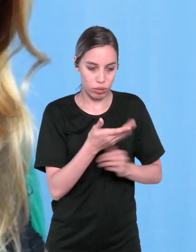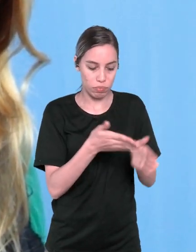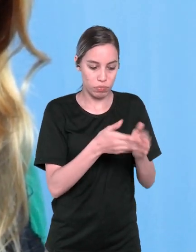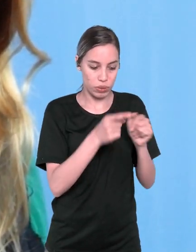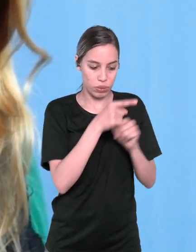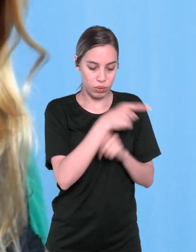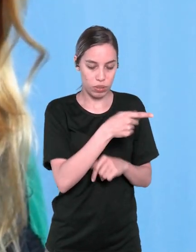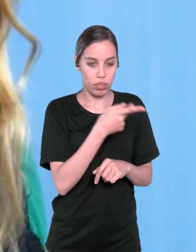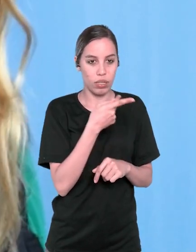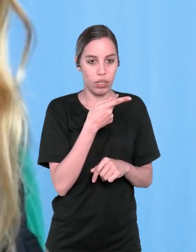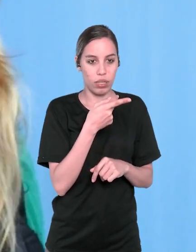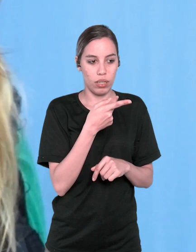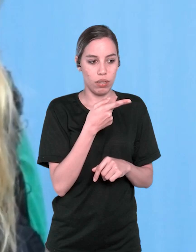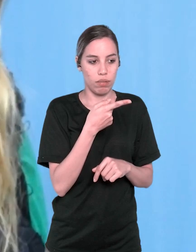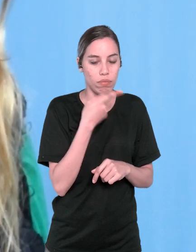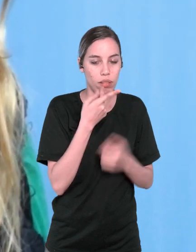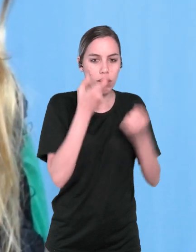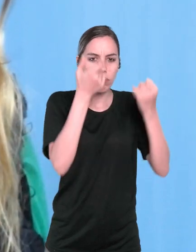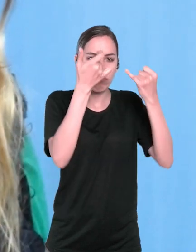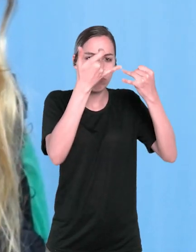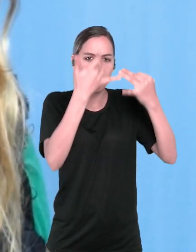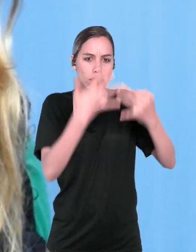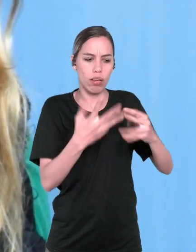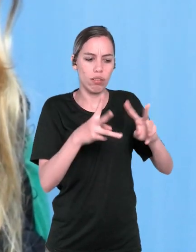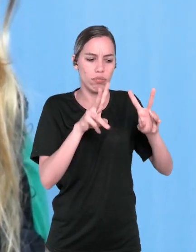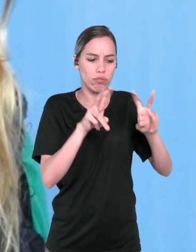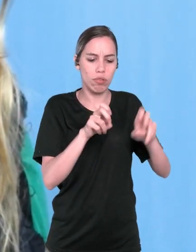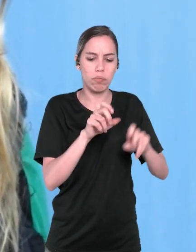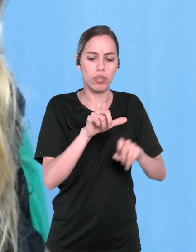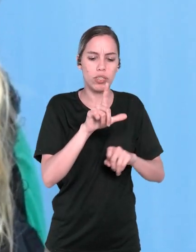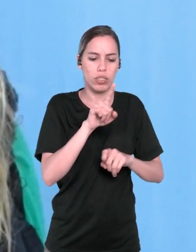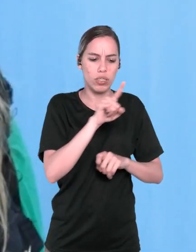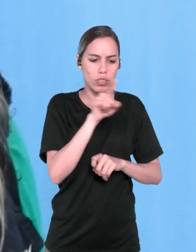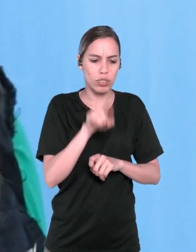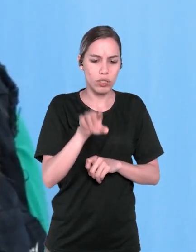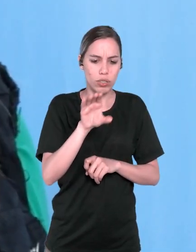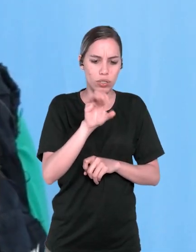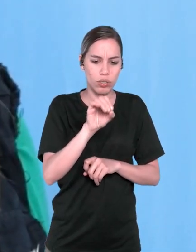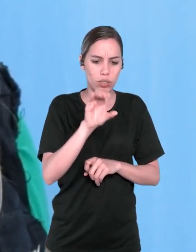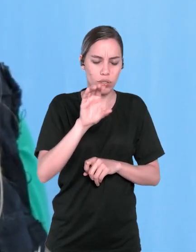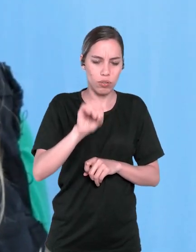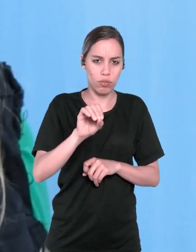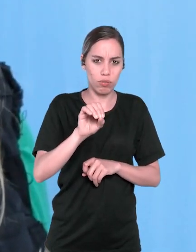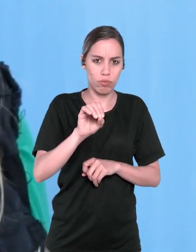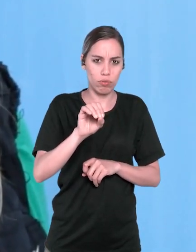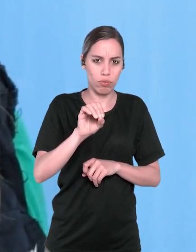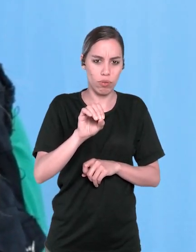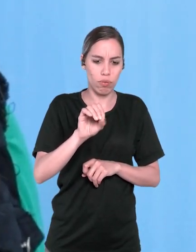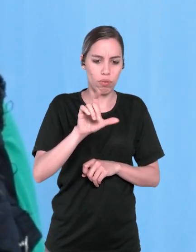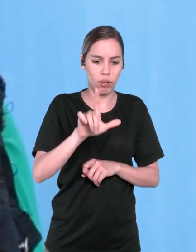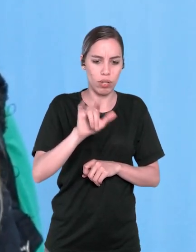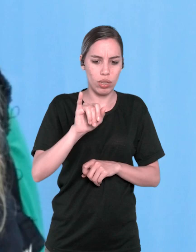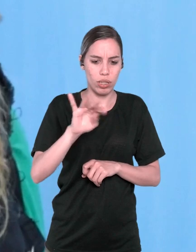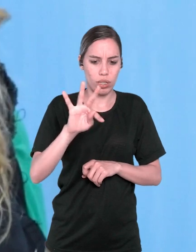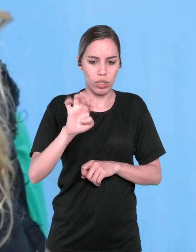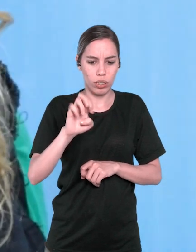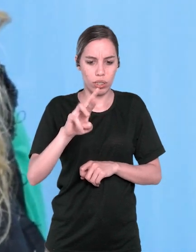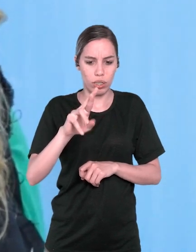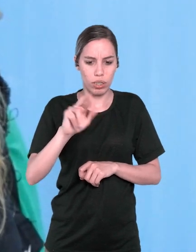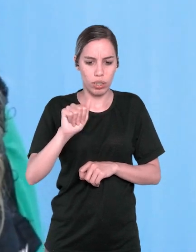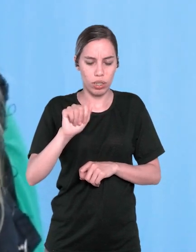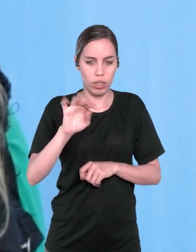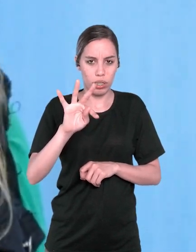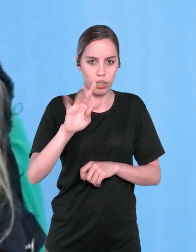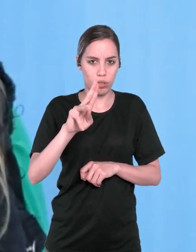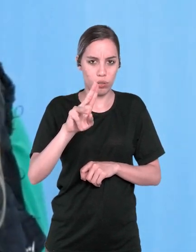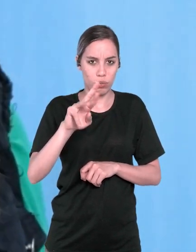para você explicar um pouco o termo, né, de zooliteratura, como que surgiu, a partir de quando,